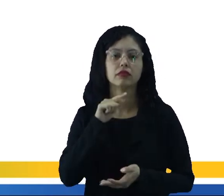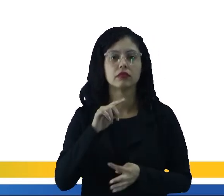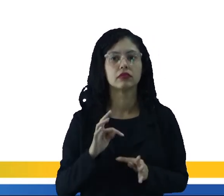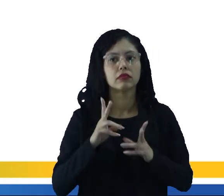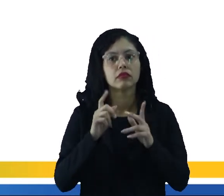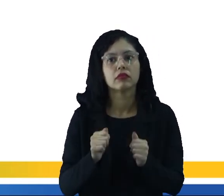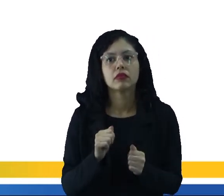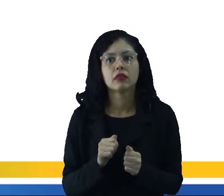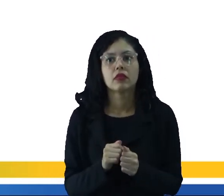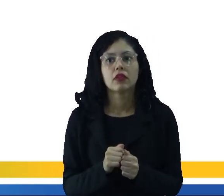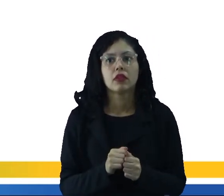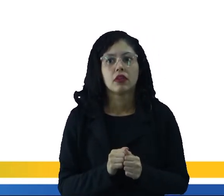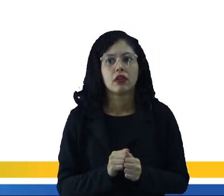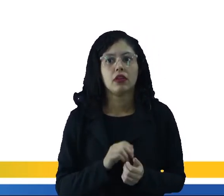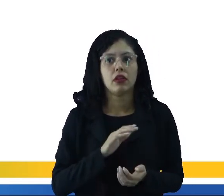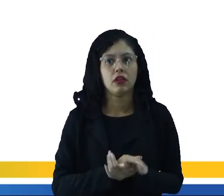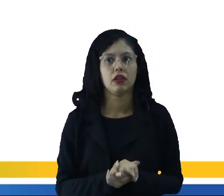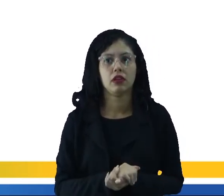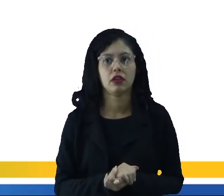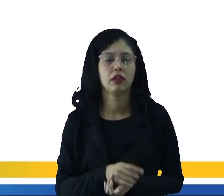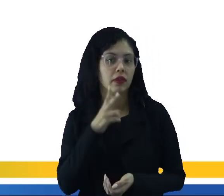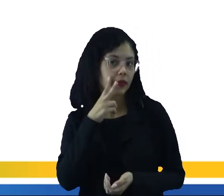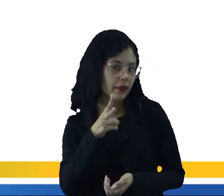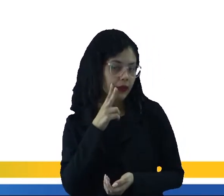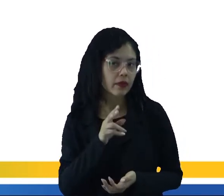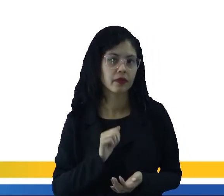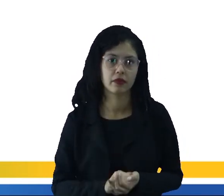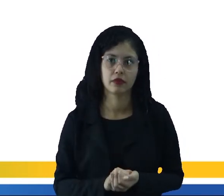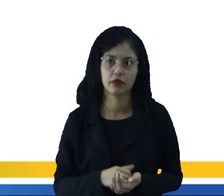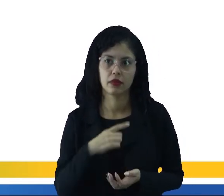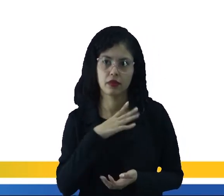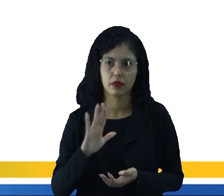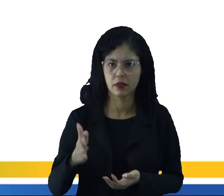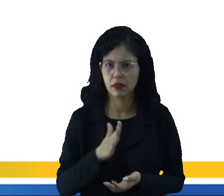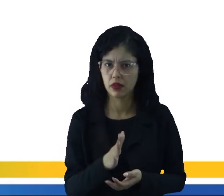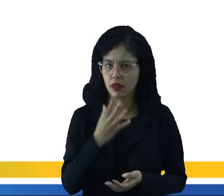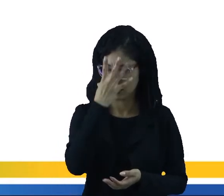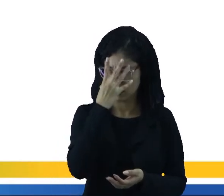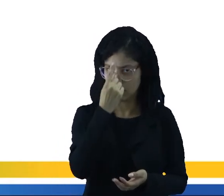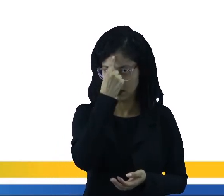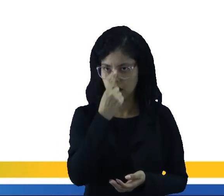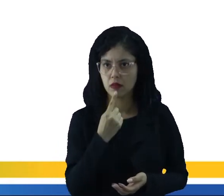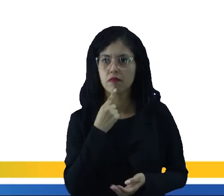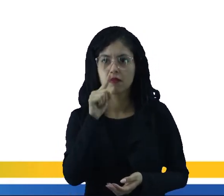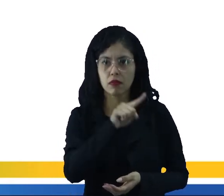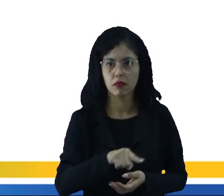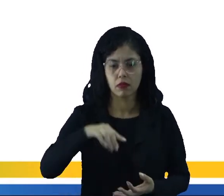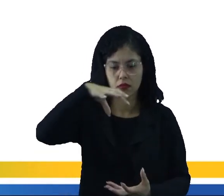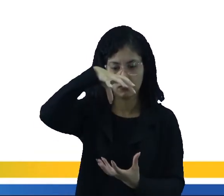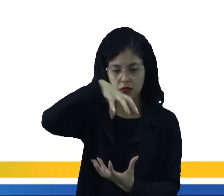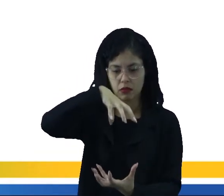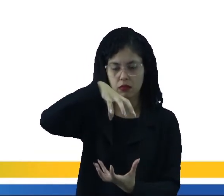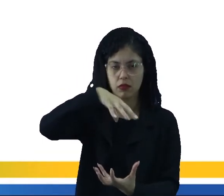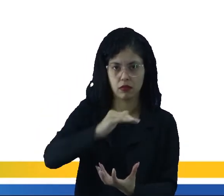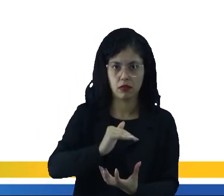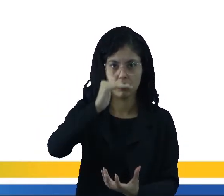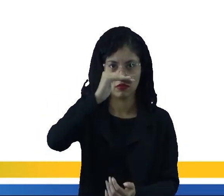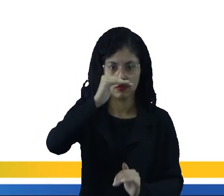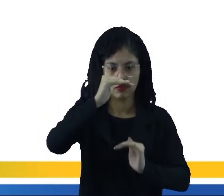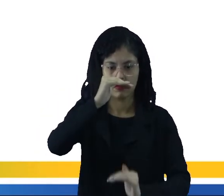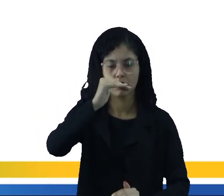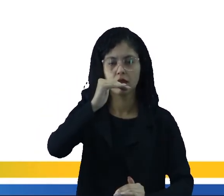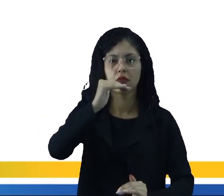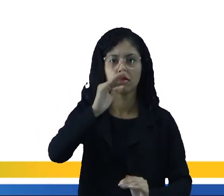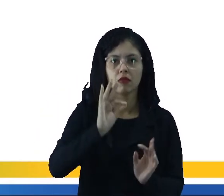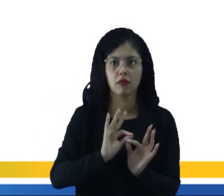aquilo ali, bem no mapa, bem na lateral, aí você vai, eu tenho aí uma ilustração, um círculo que está mostrando a latitude e